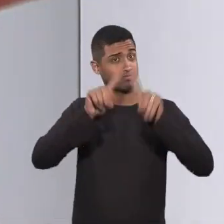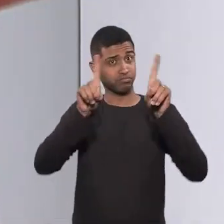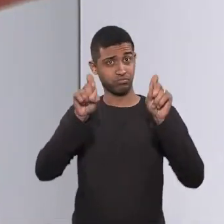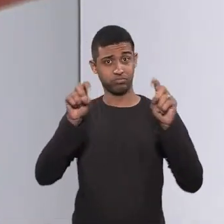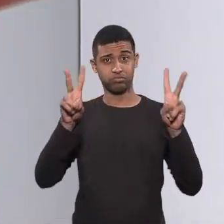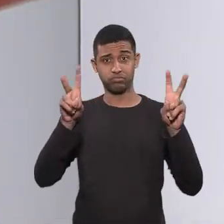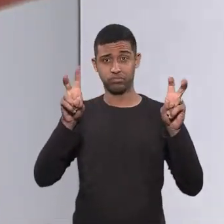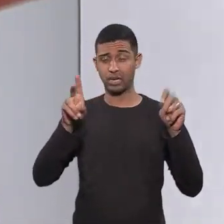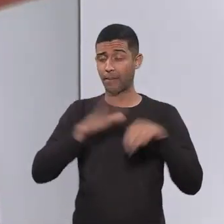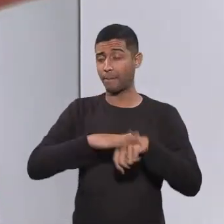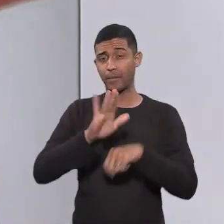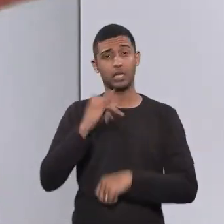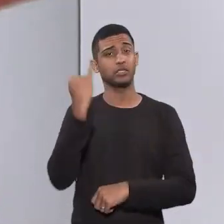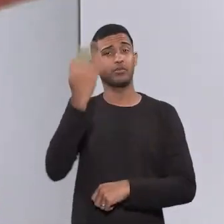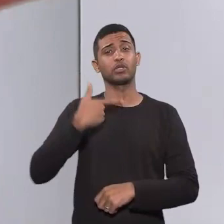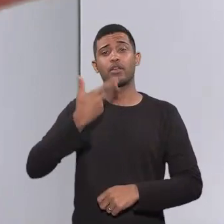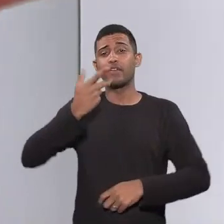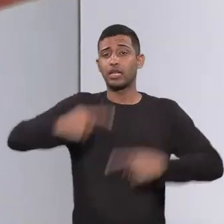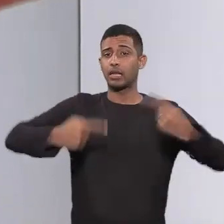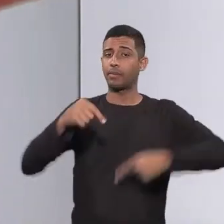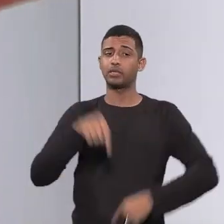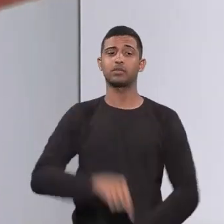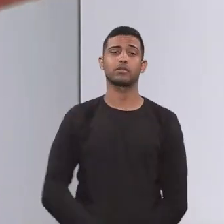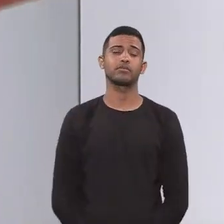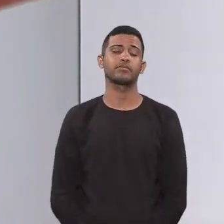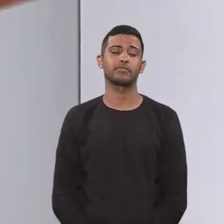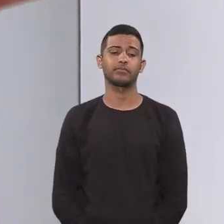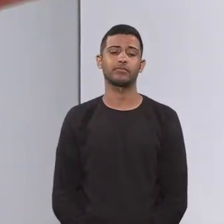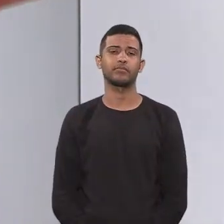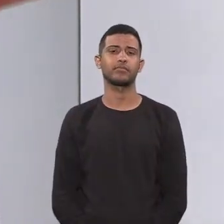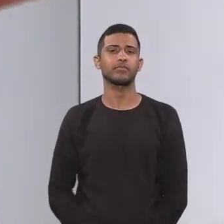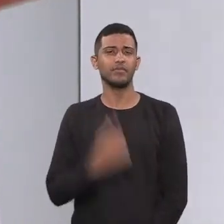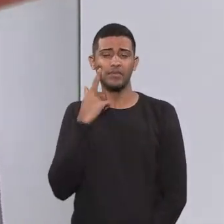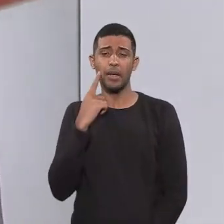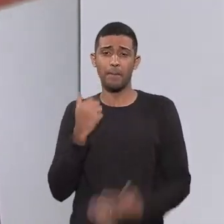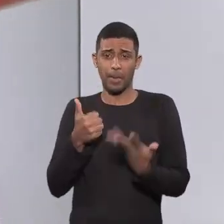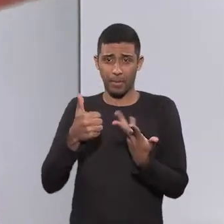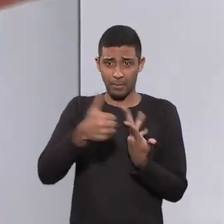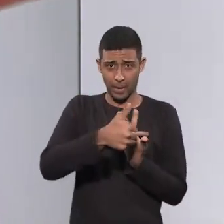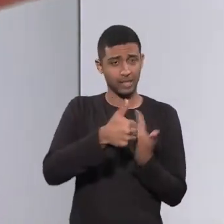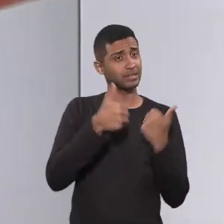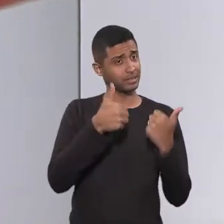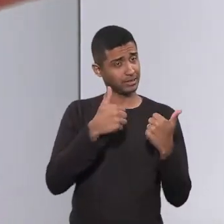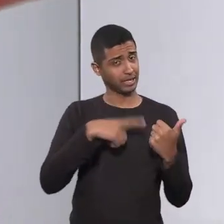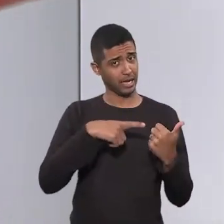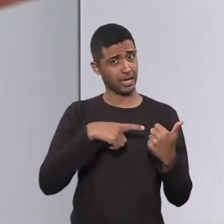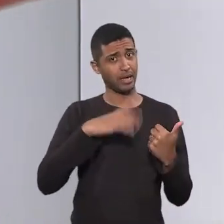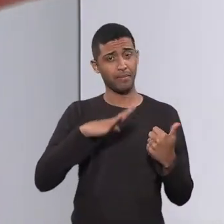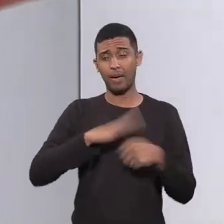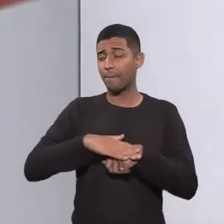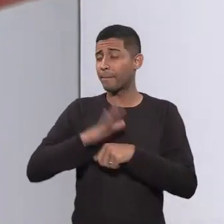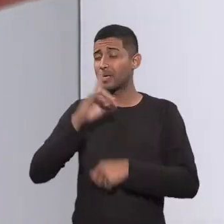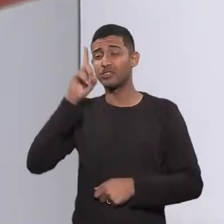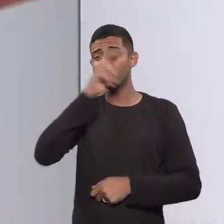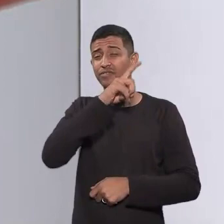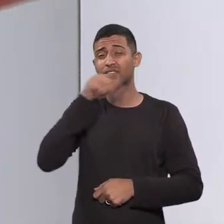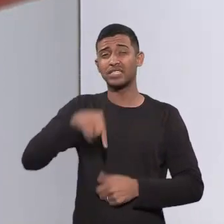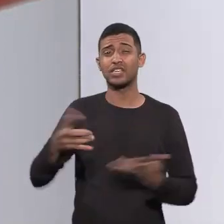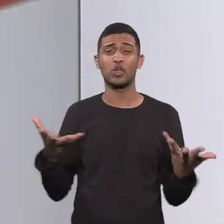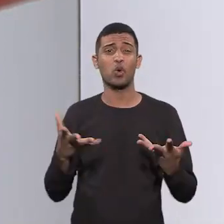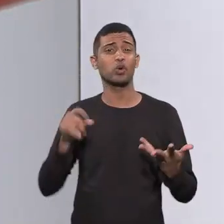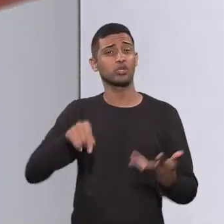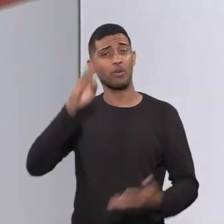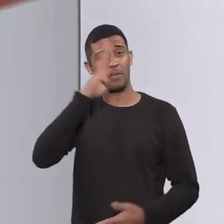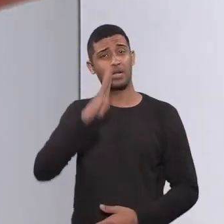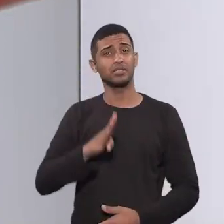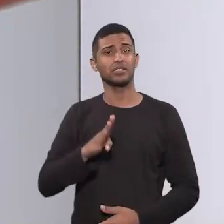parece mais importante nesse debate. Assim. Os benefícios existem, mas o que é mais difícil hoje na